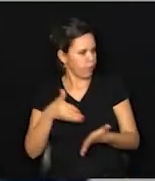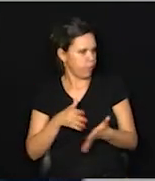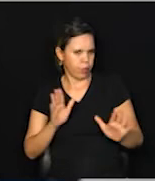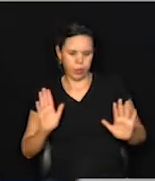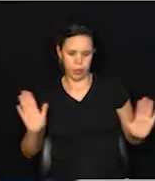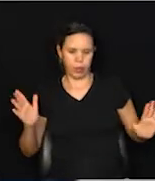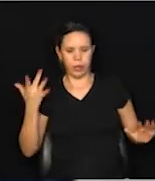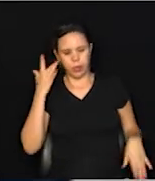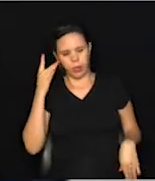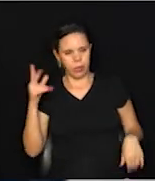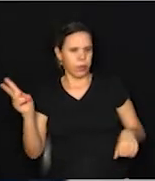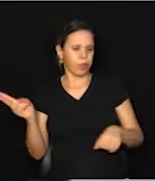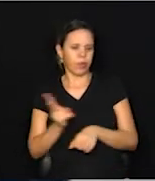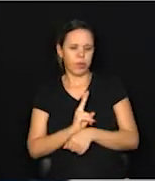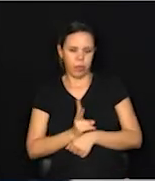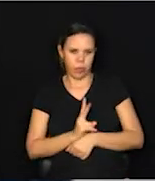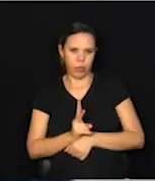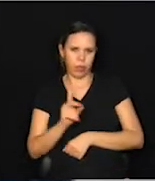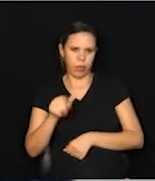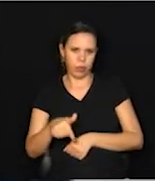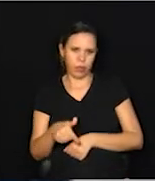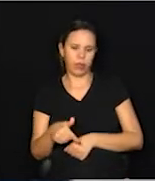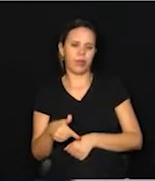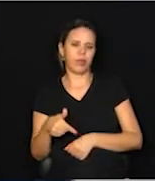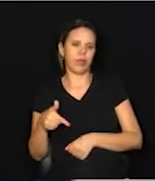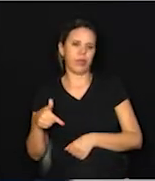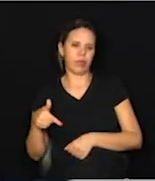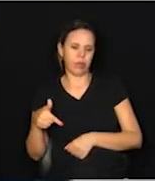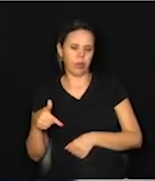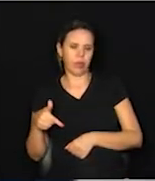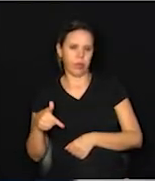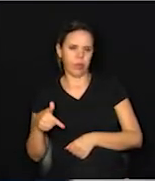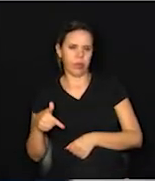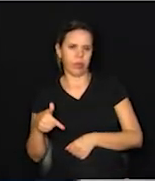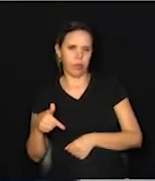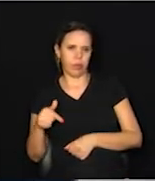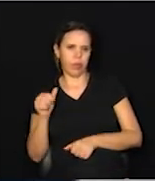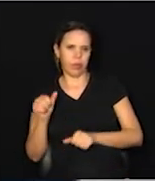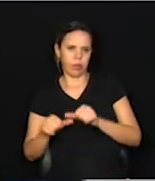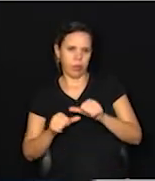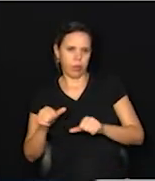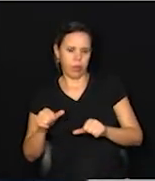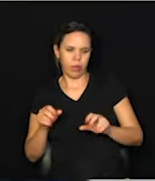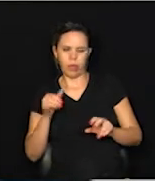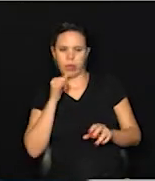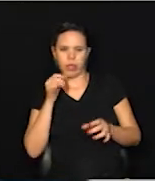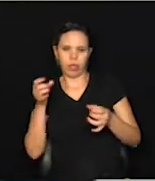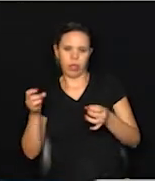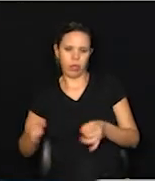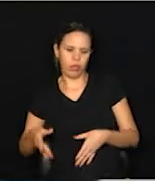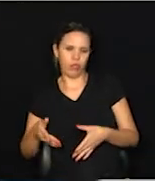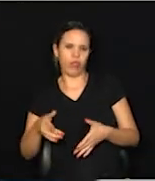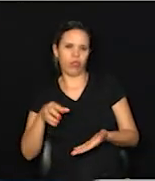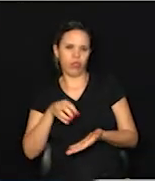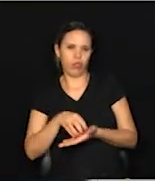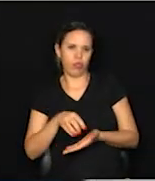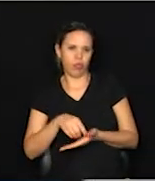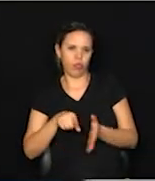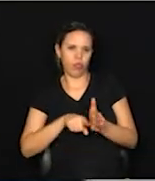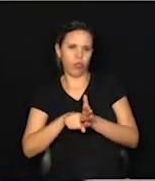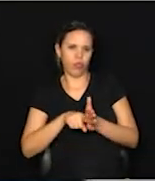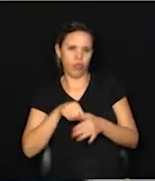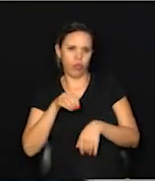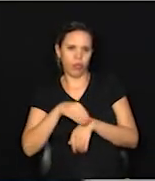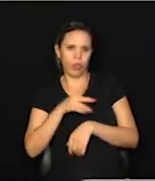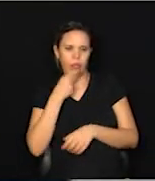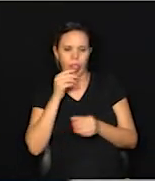acho que a segurança é que implica nessa deserção. Tanto é que isso é um dado que eu vou dar para vocês. Às vezes